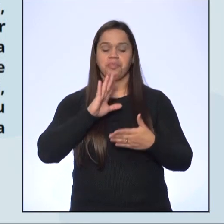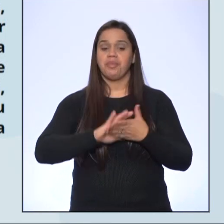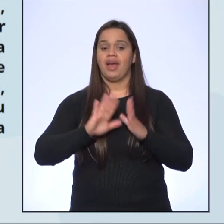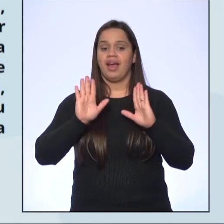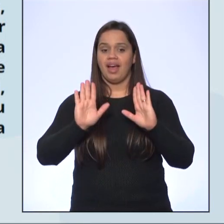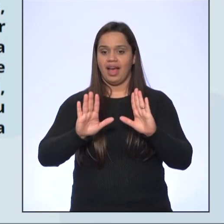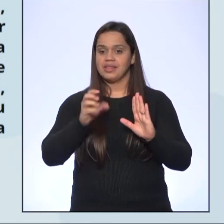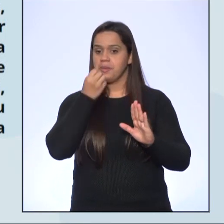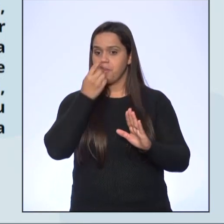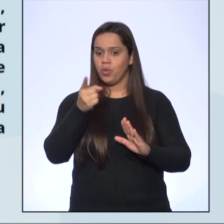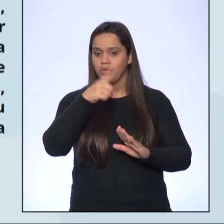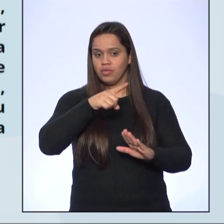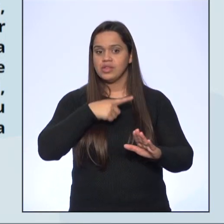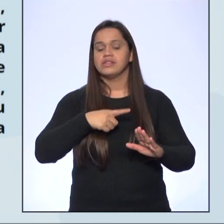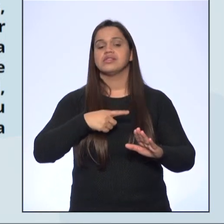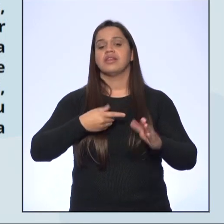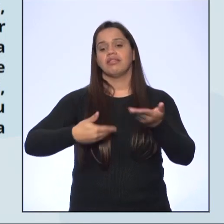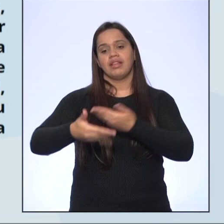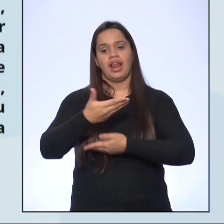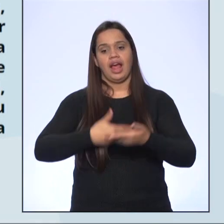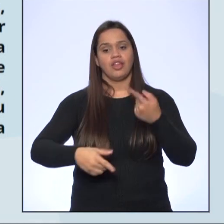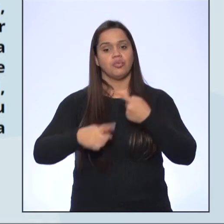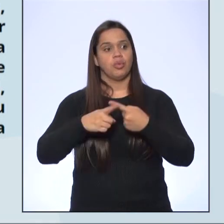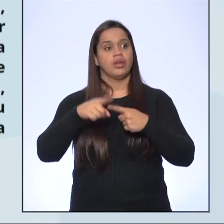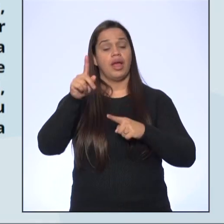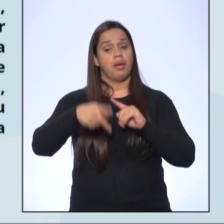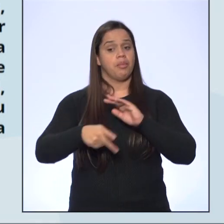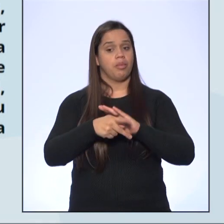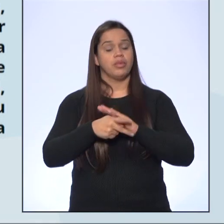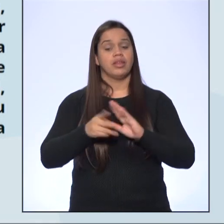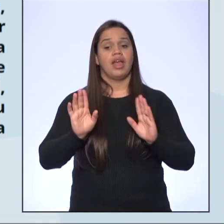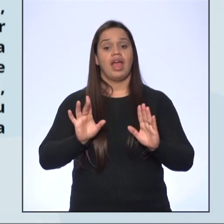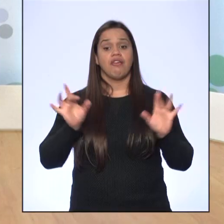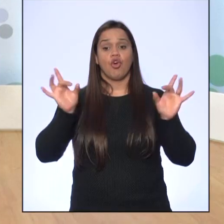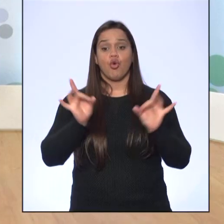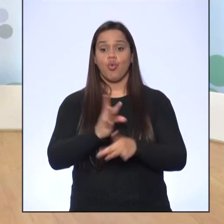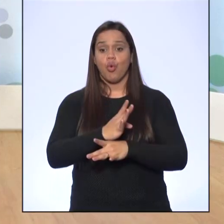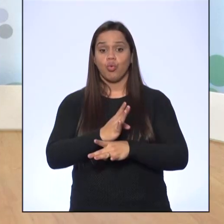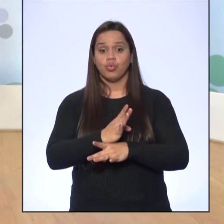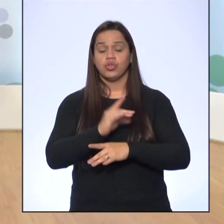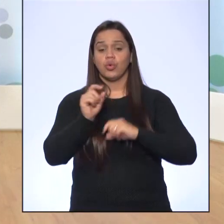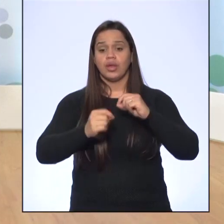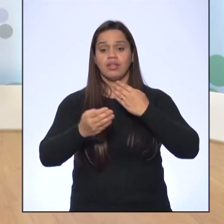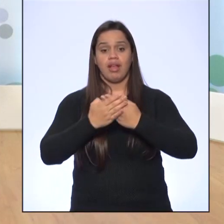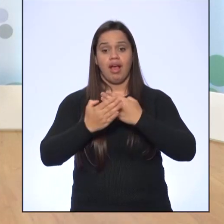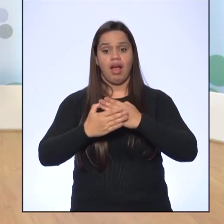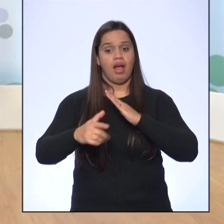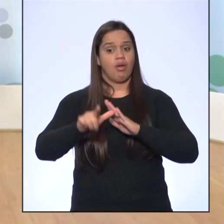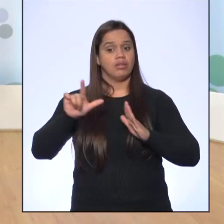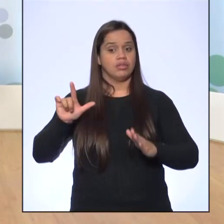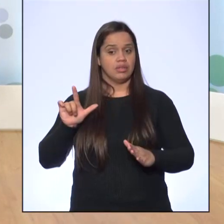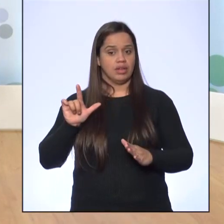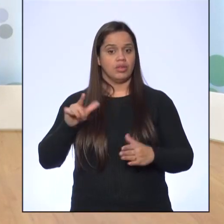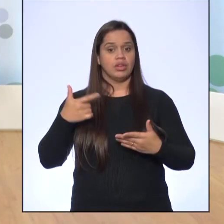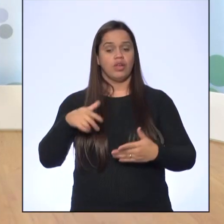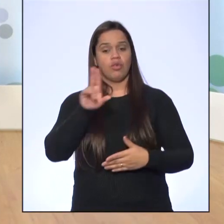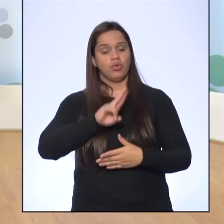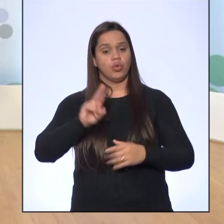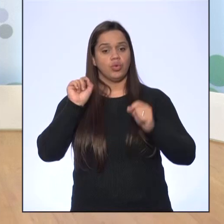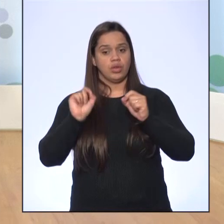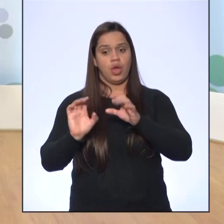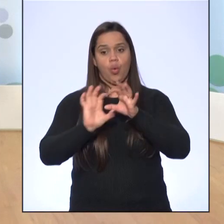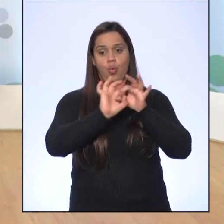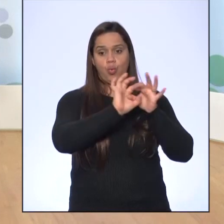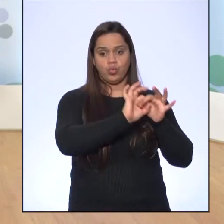enfim, é bom que vocês interajam. É um fechamento das suas aulas, da sua aula anterior, né? Exatamente. Então, a gente está usando, falando sobre o